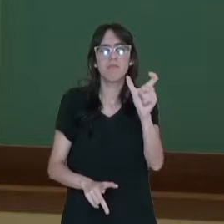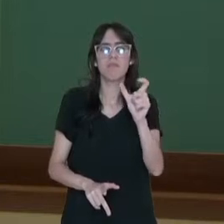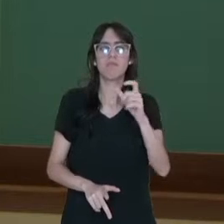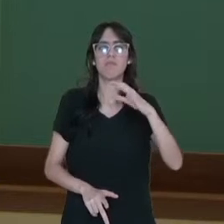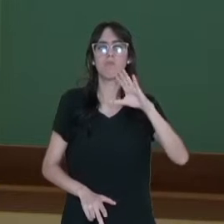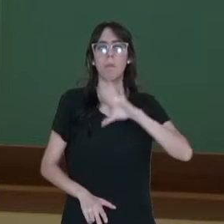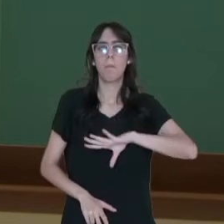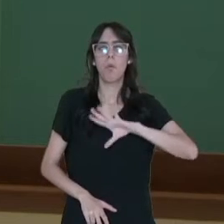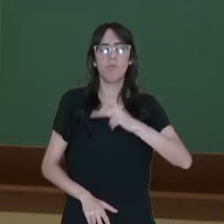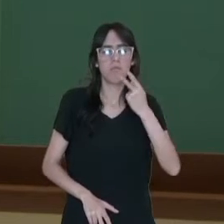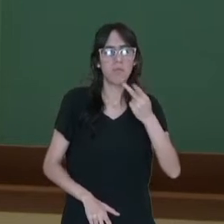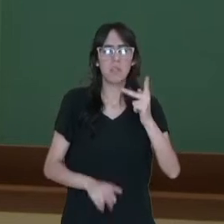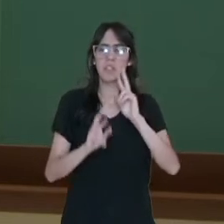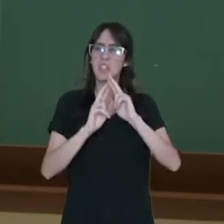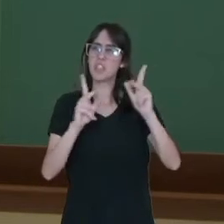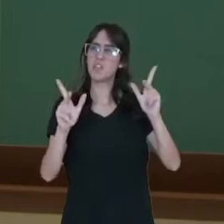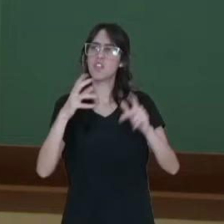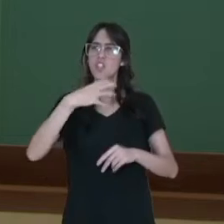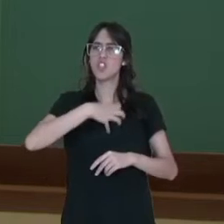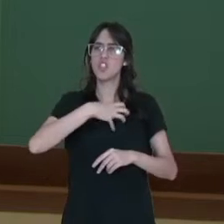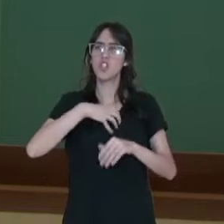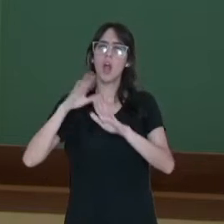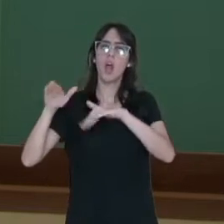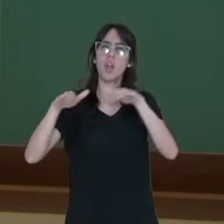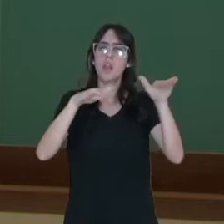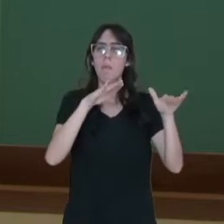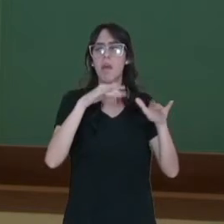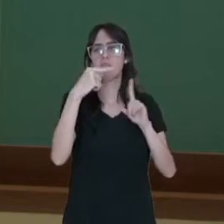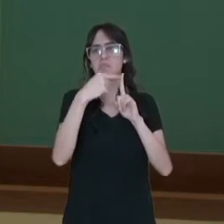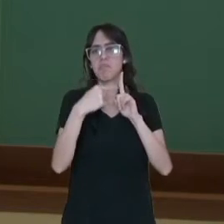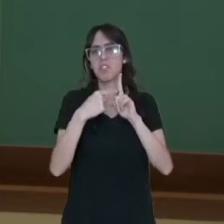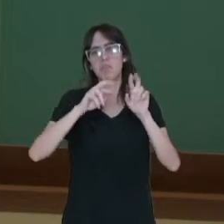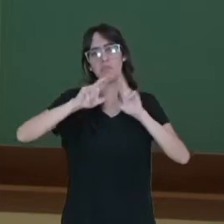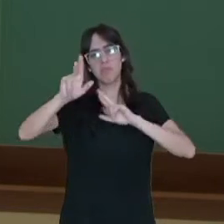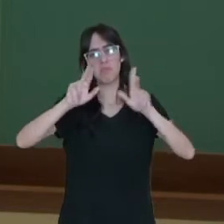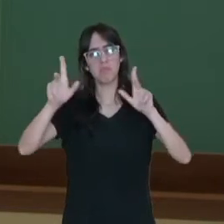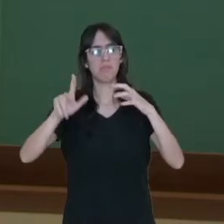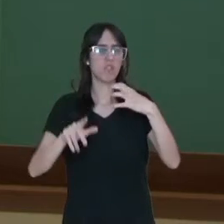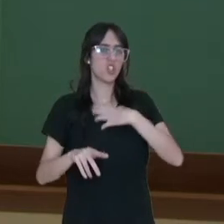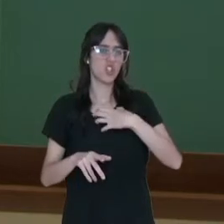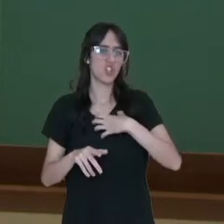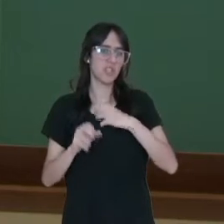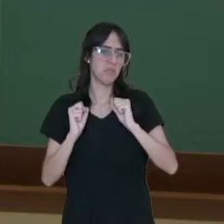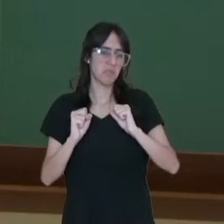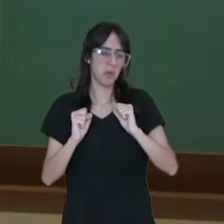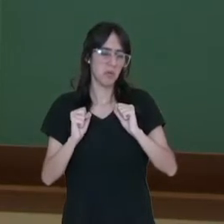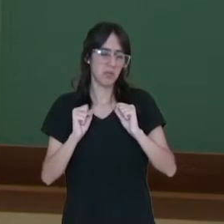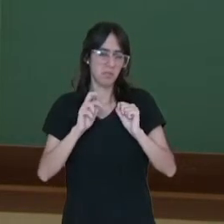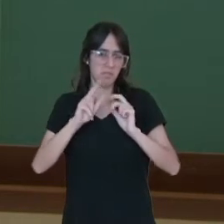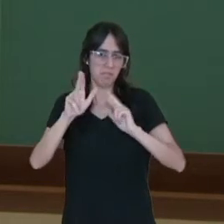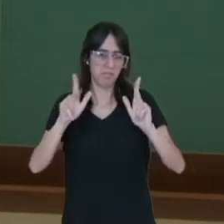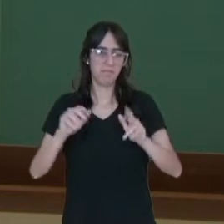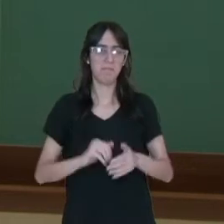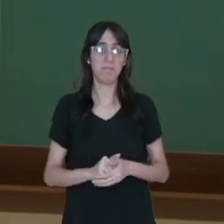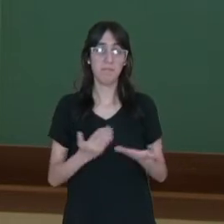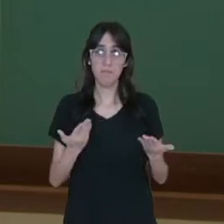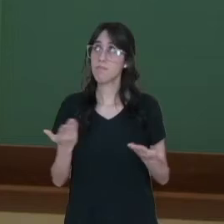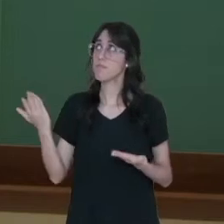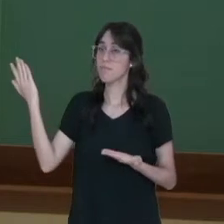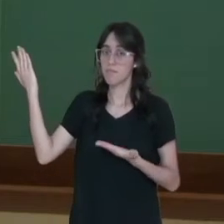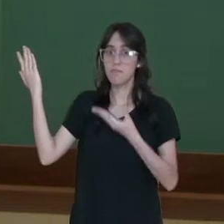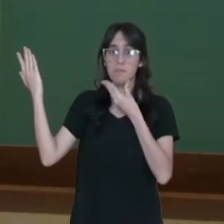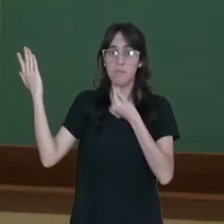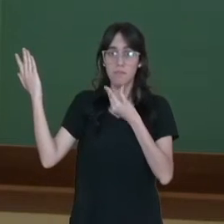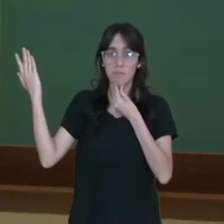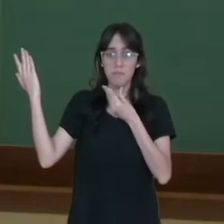Gorbachev, Gorbachov. Depende da maneira aí como você vai falar o sotaque russo. Mikhail Gorbachev,